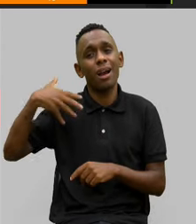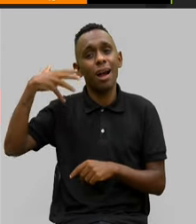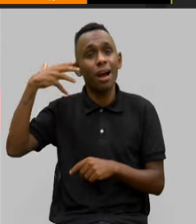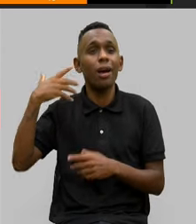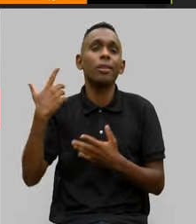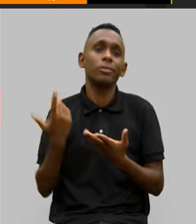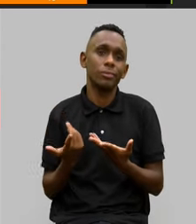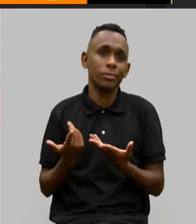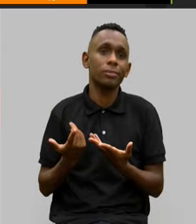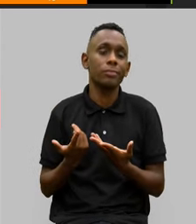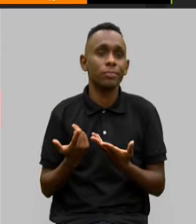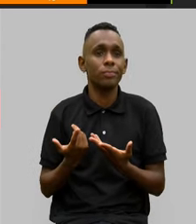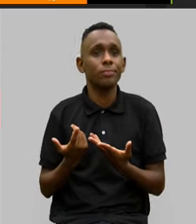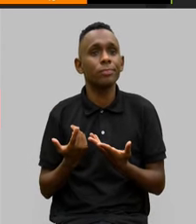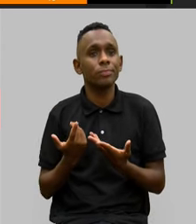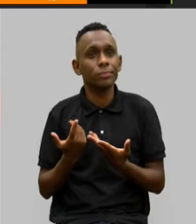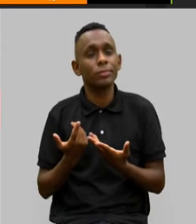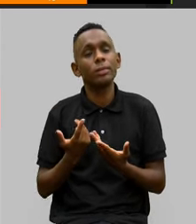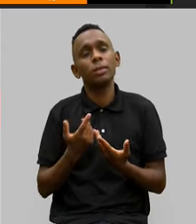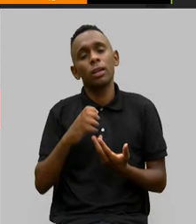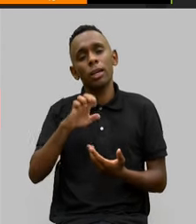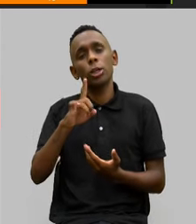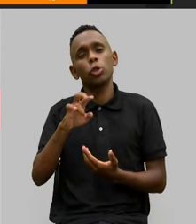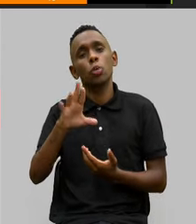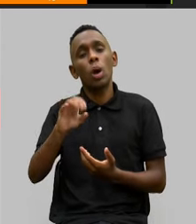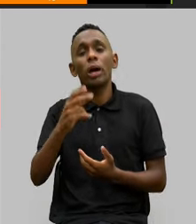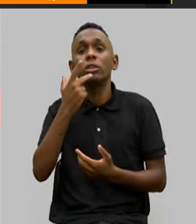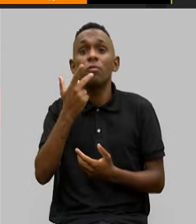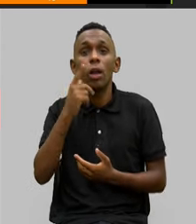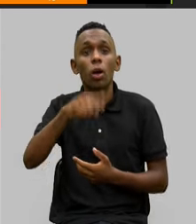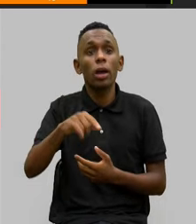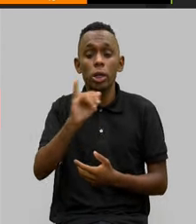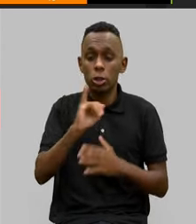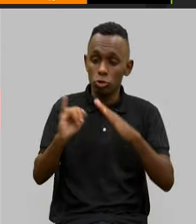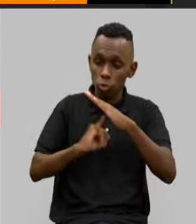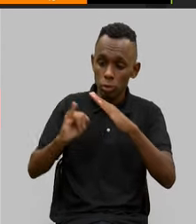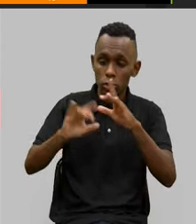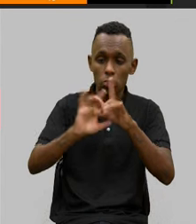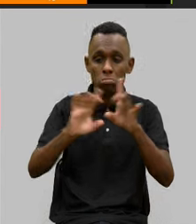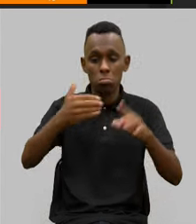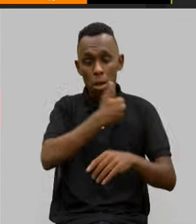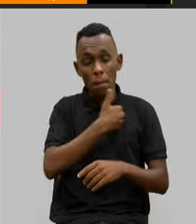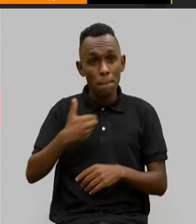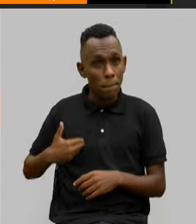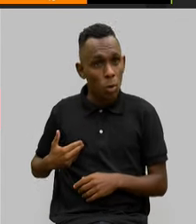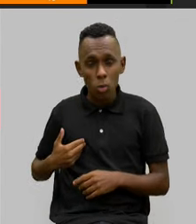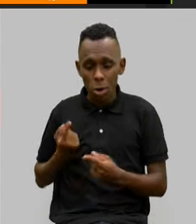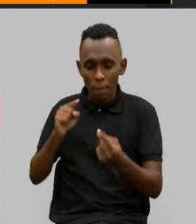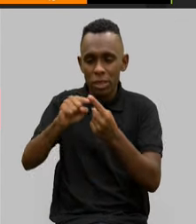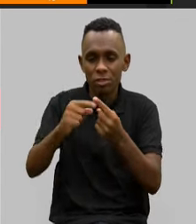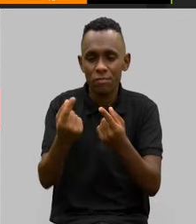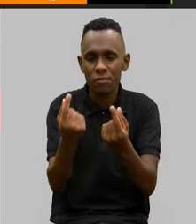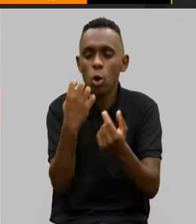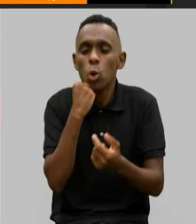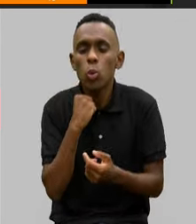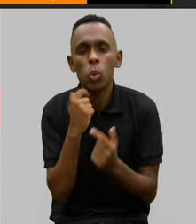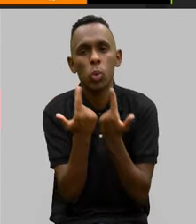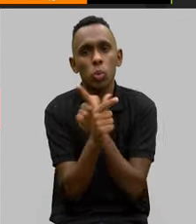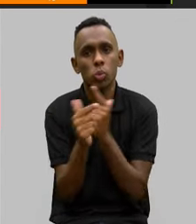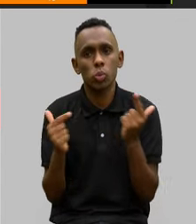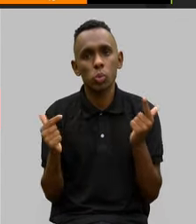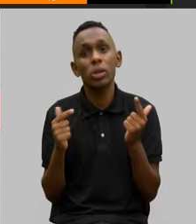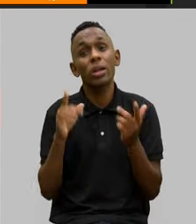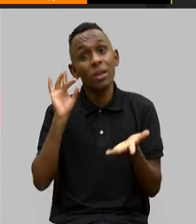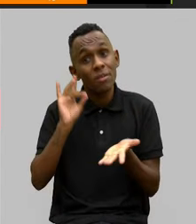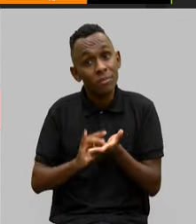professor que o Dr o Dr Eduardo falou a gente é uma instituição pública é a gente não tem fins lucrativos o que a gente faz de